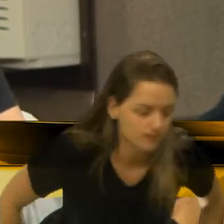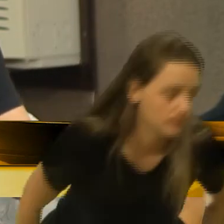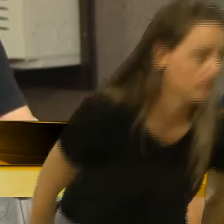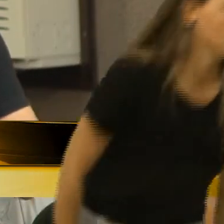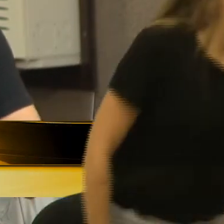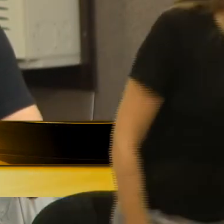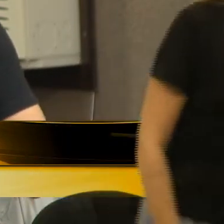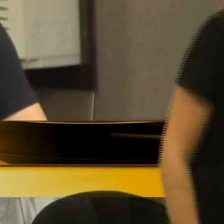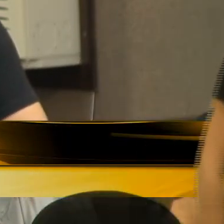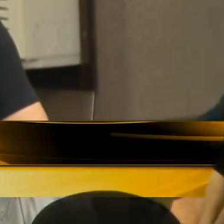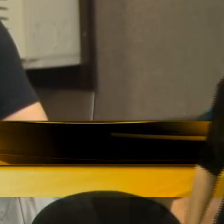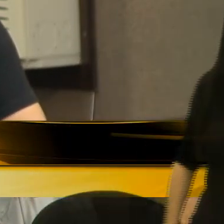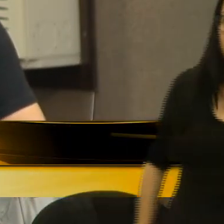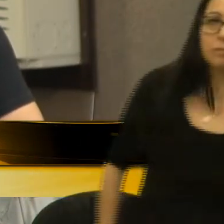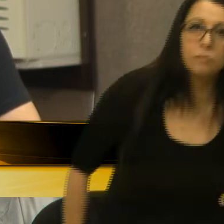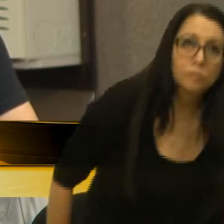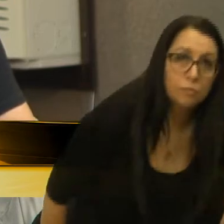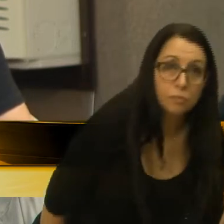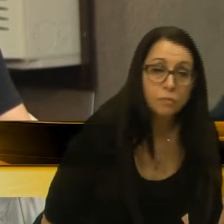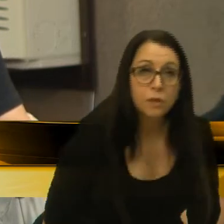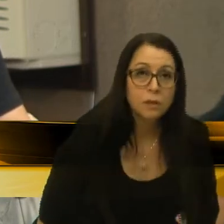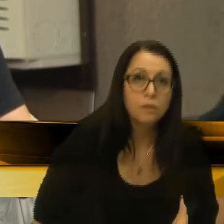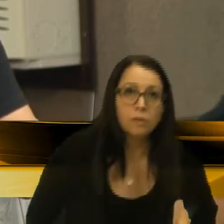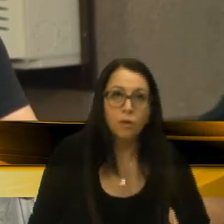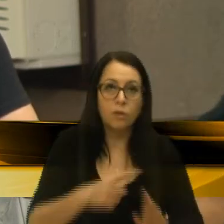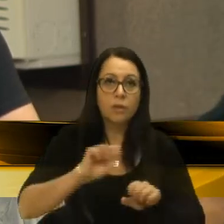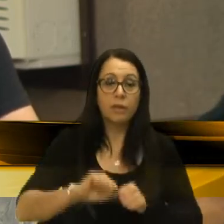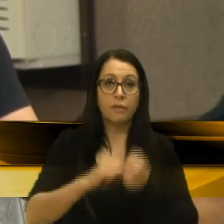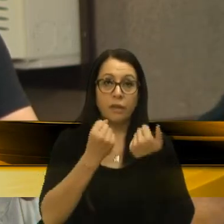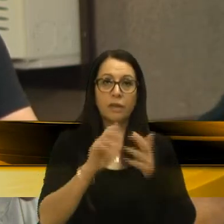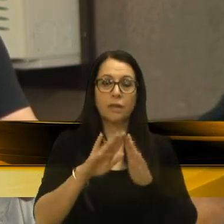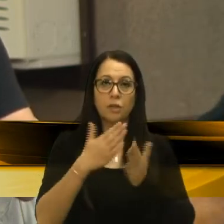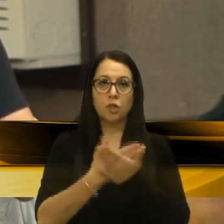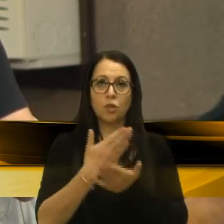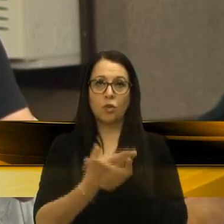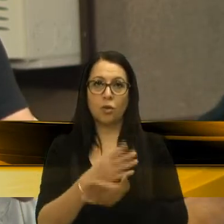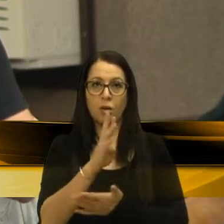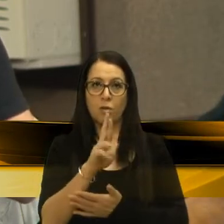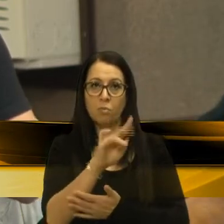o que dizia lá Brizola, escola de turno integral, onde tiver